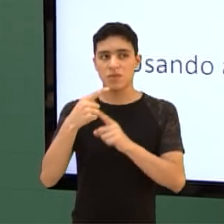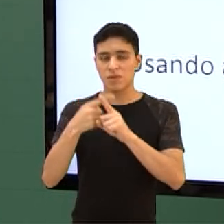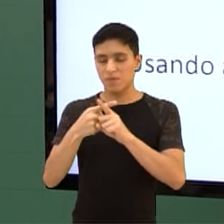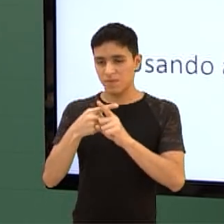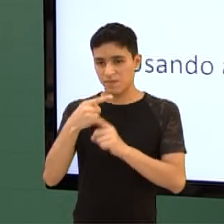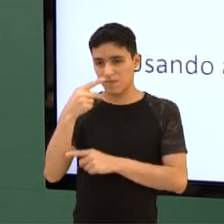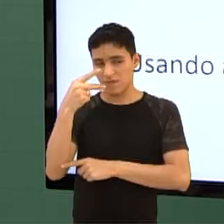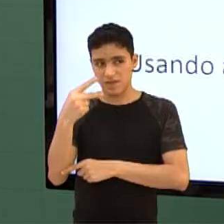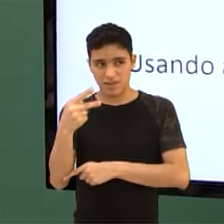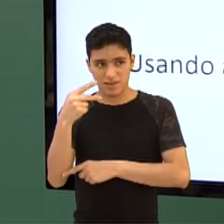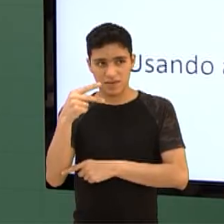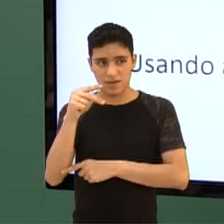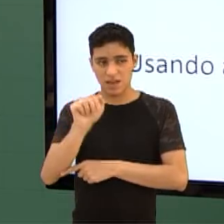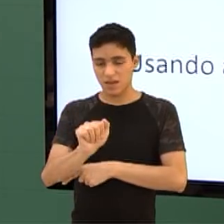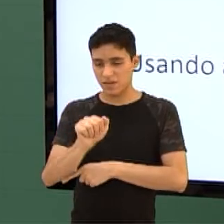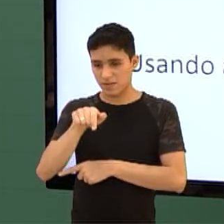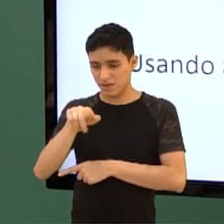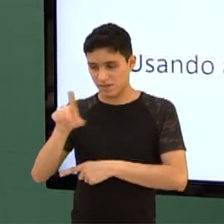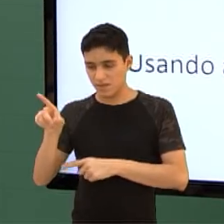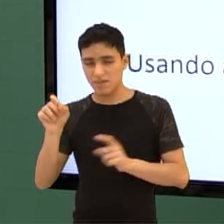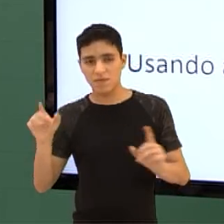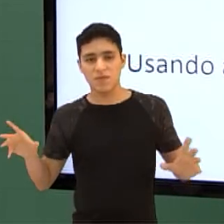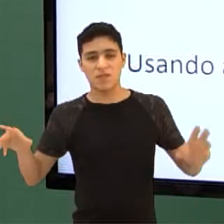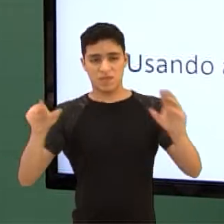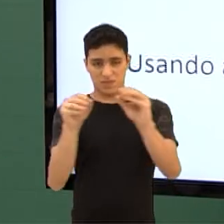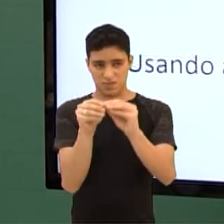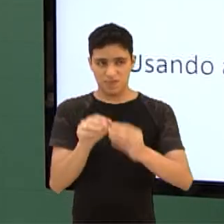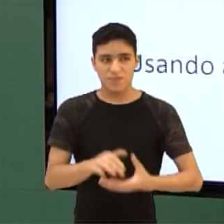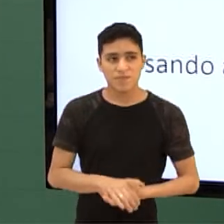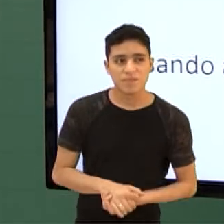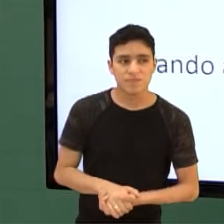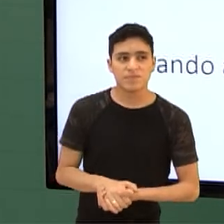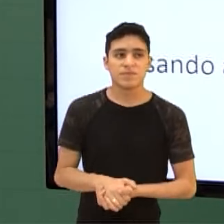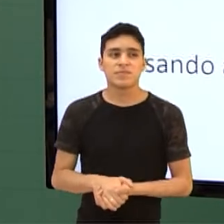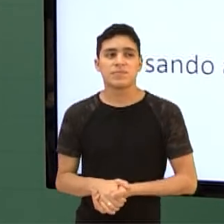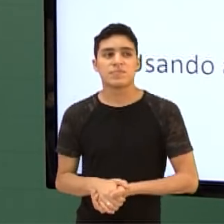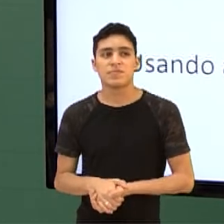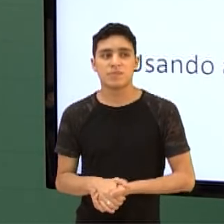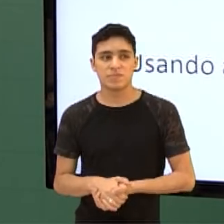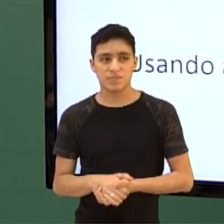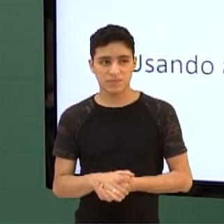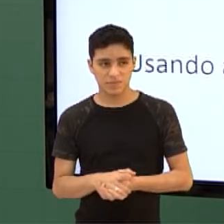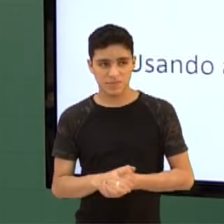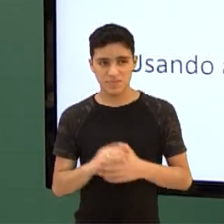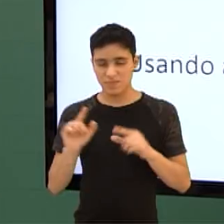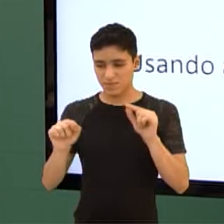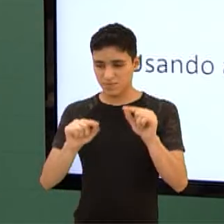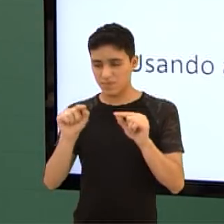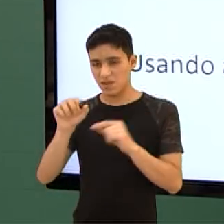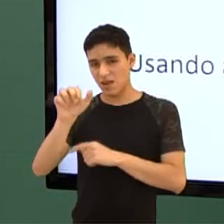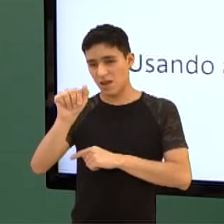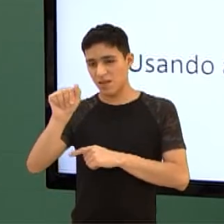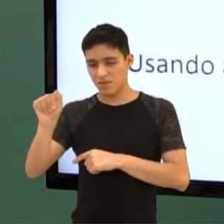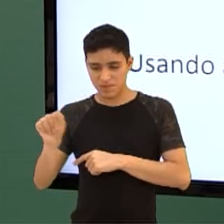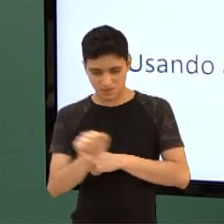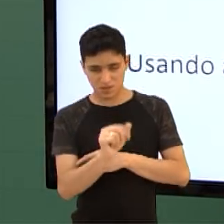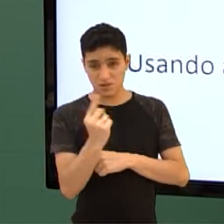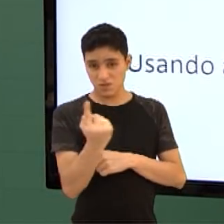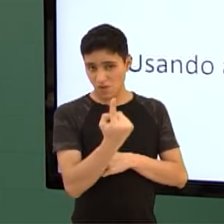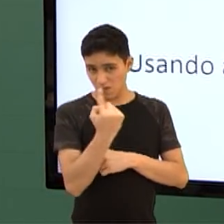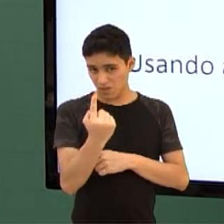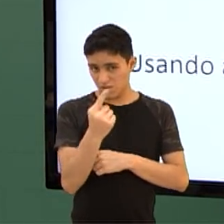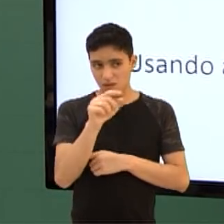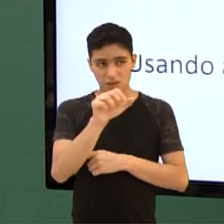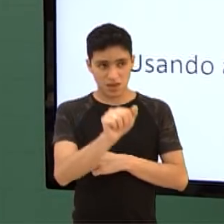vezes a distância, eu posso fazer uma chuchadinha aqui, certo? Um bem bolado, em que eu vou isolar esse A vezes a distância, certo?